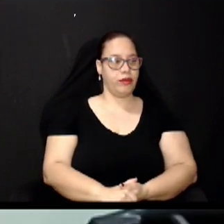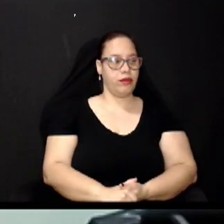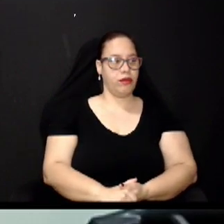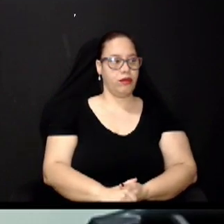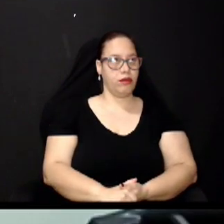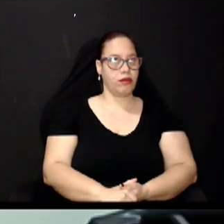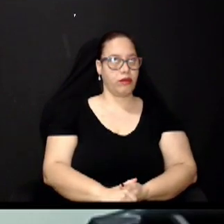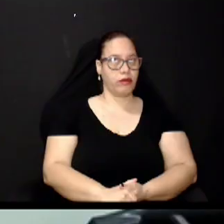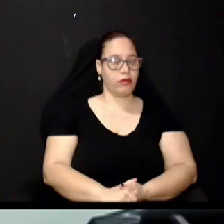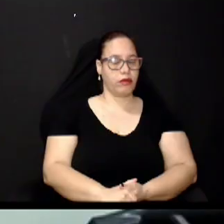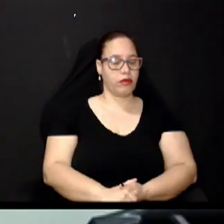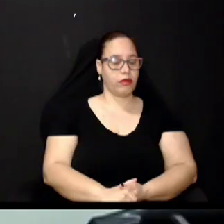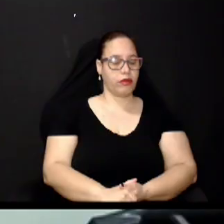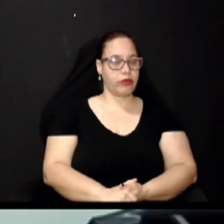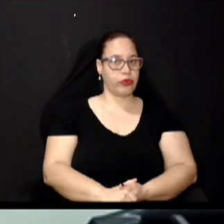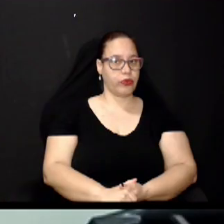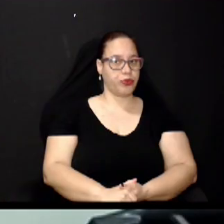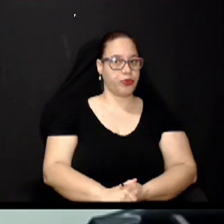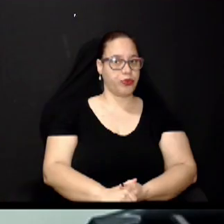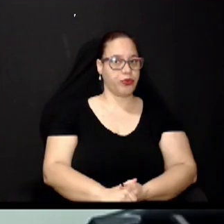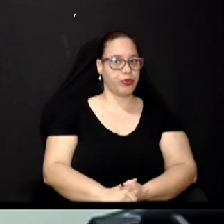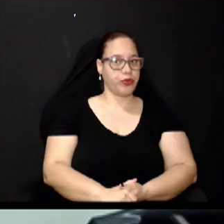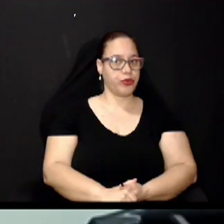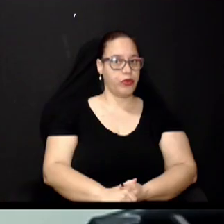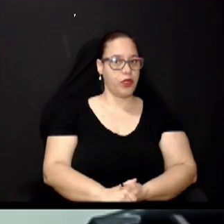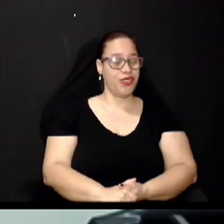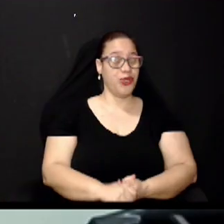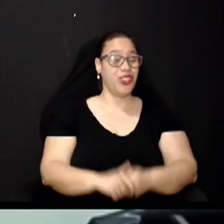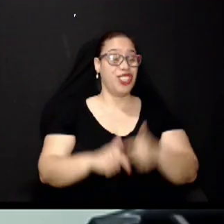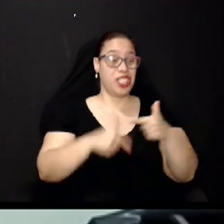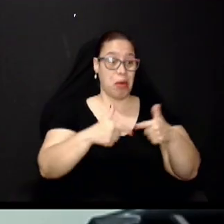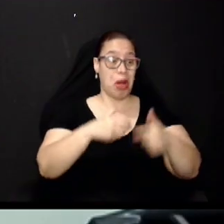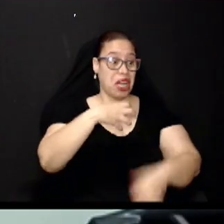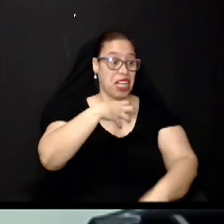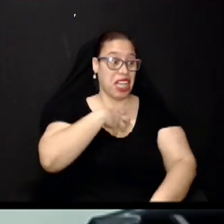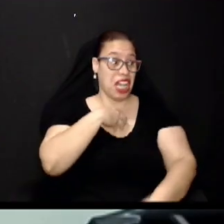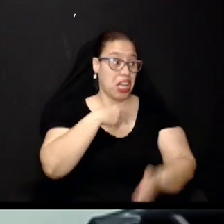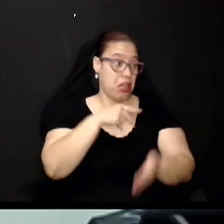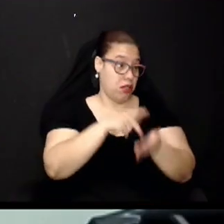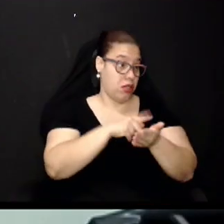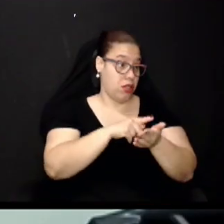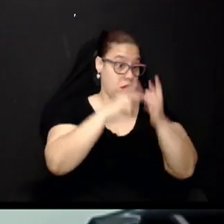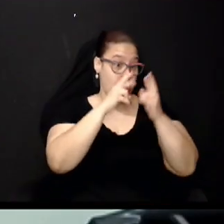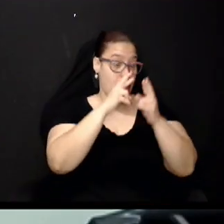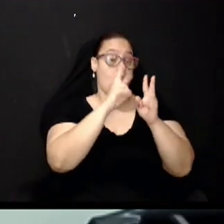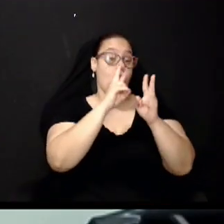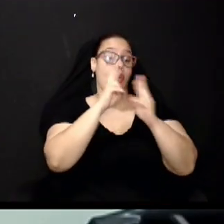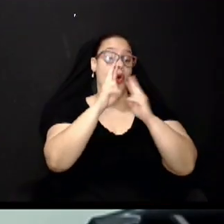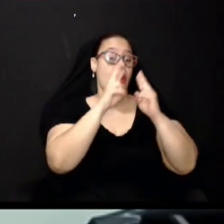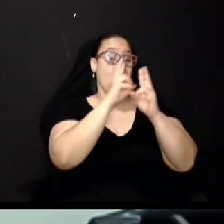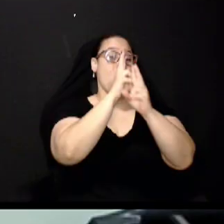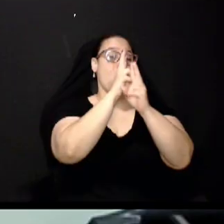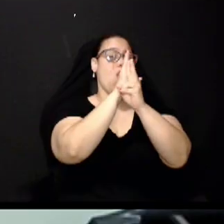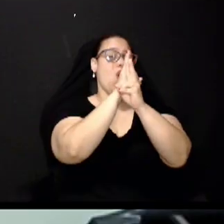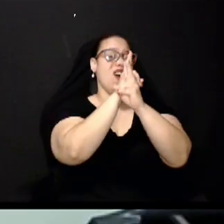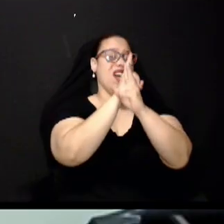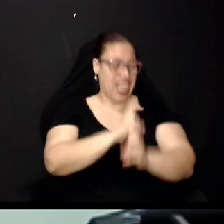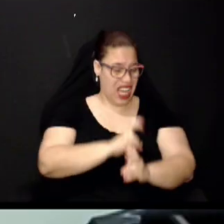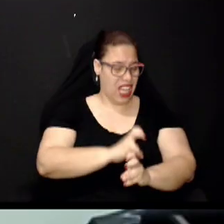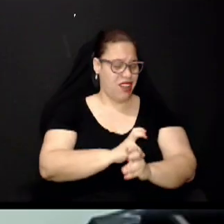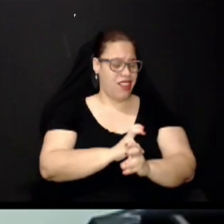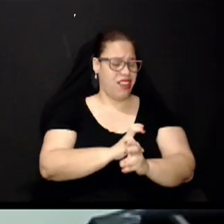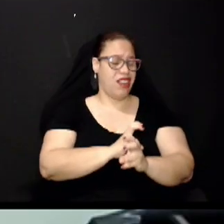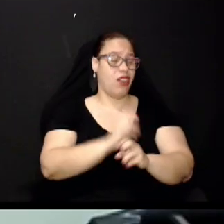a gente trabalha as nossas feridas, né, porque os relacionamentos abusivos, eles acontecem porque nós